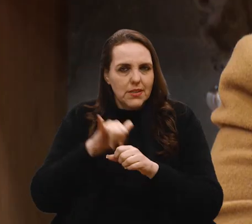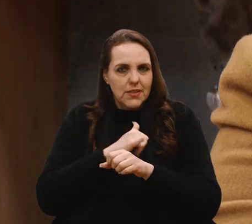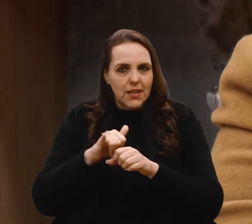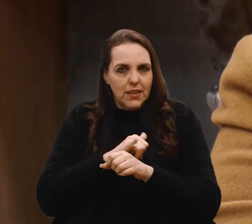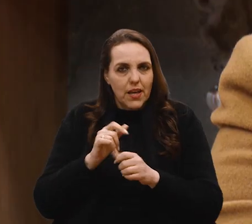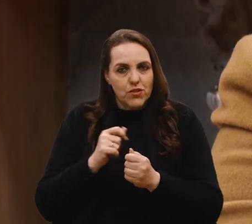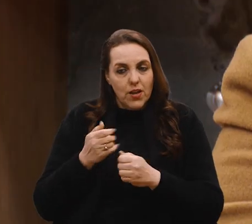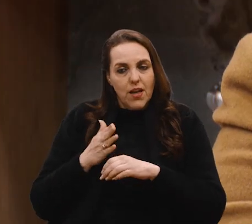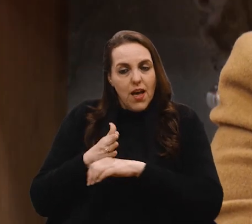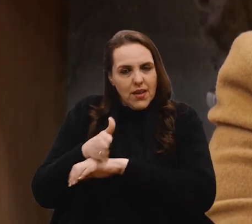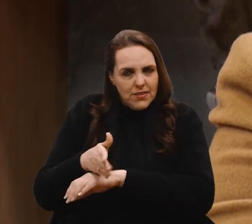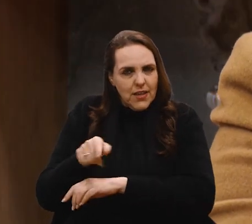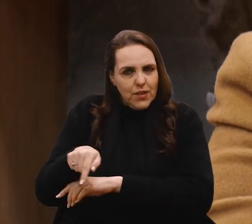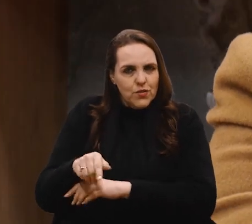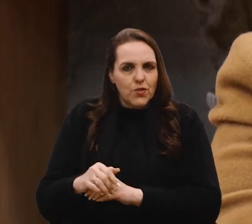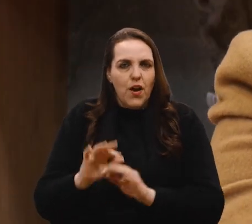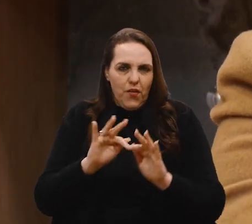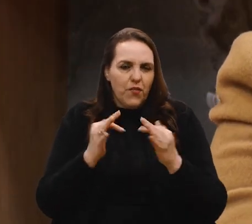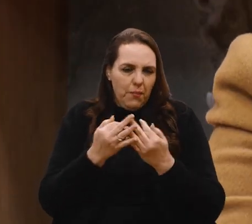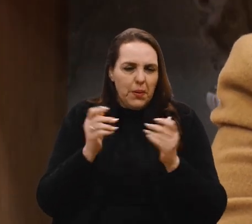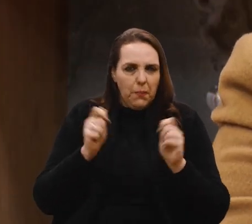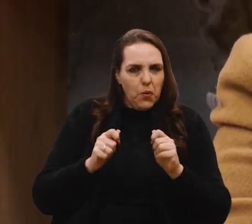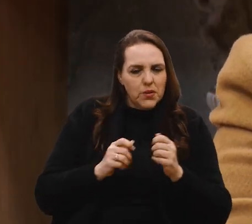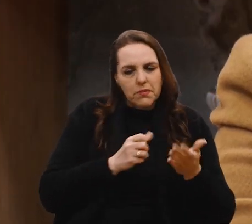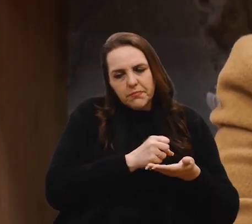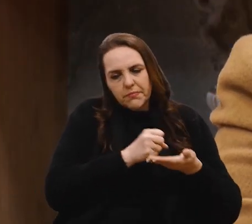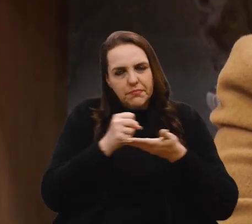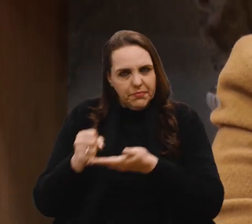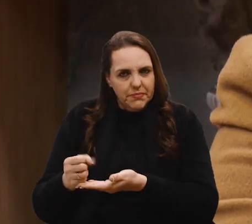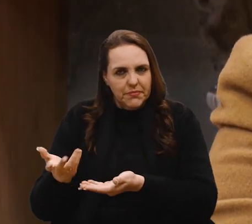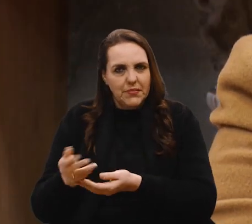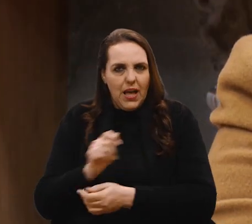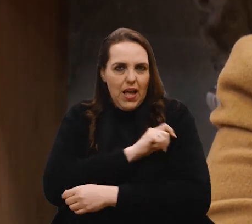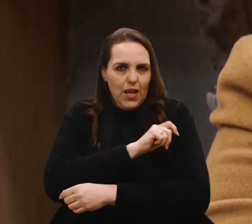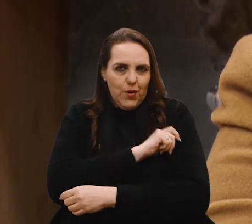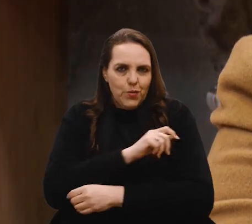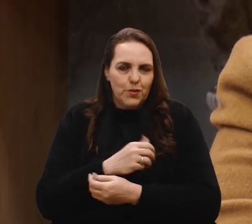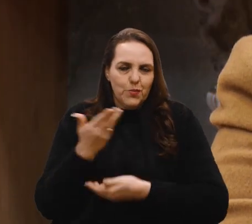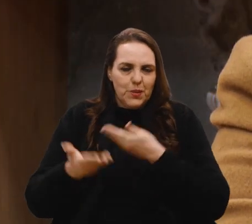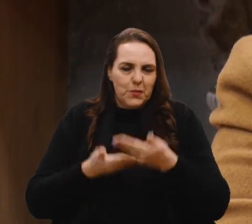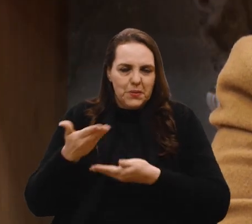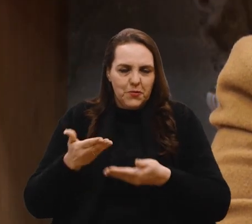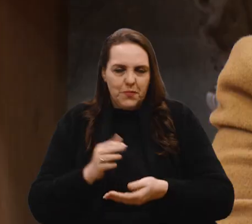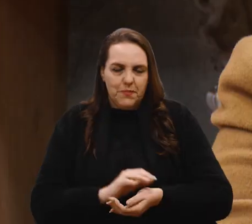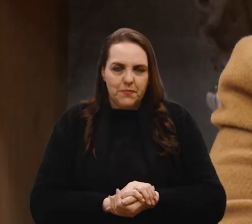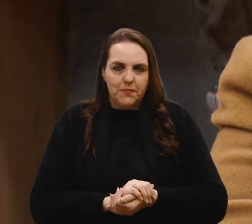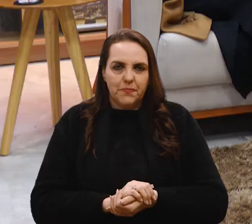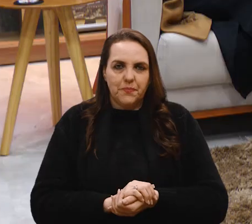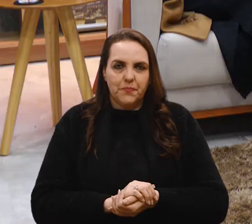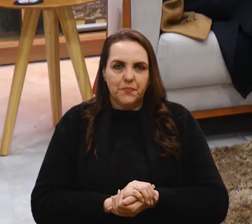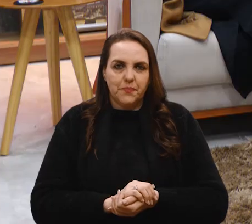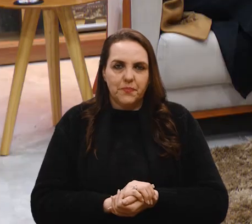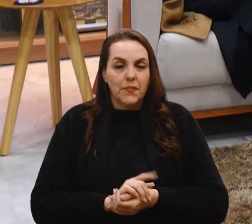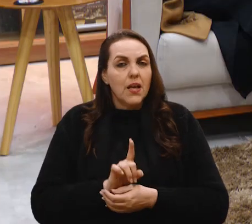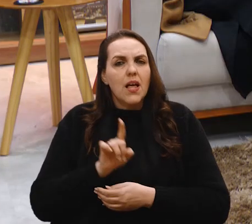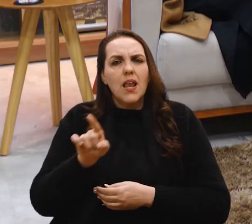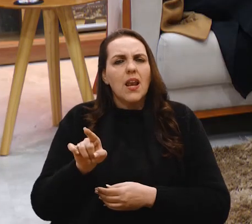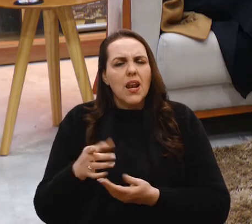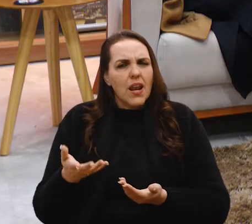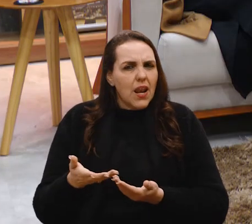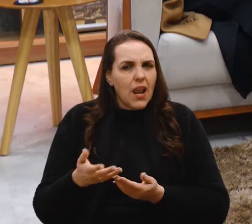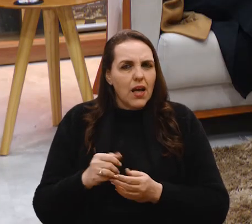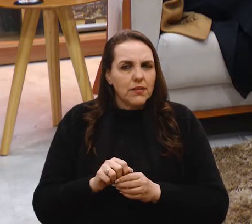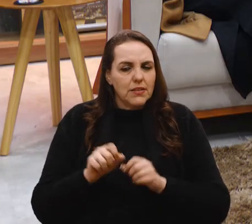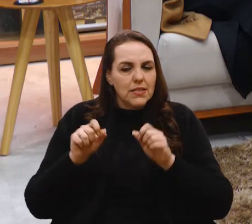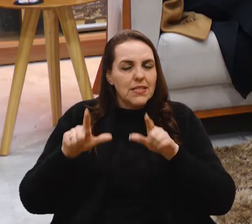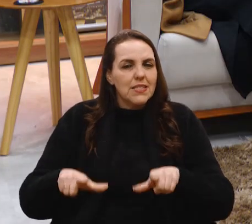da acessibilidade ali, de os pais poderem levar os estudantes para esse atendimento. E lá no miudinho, lá na sala de